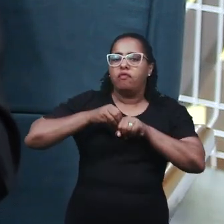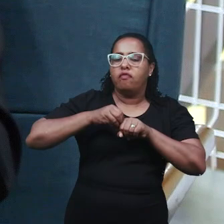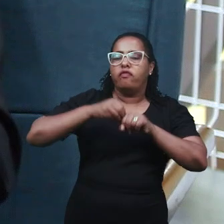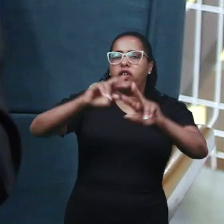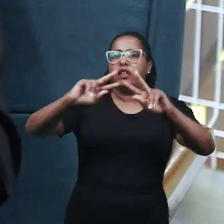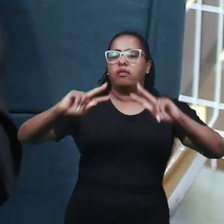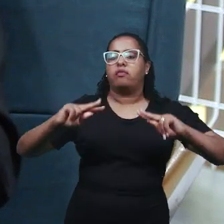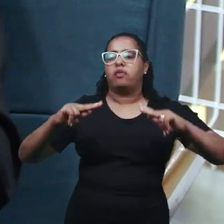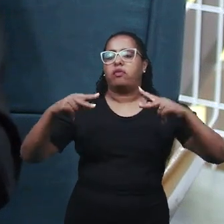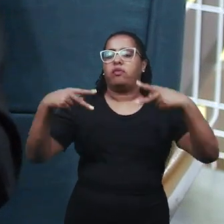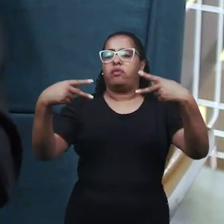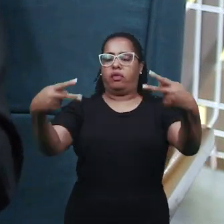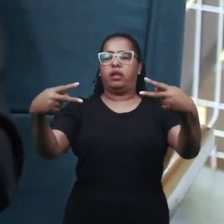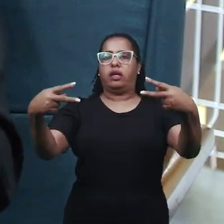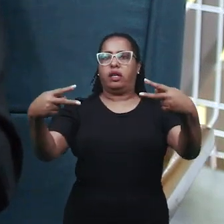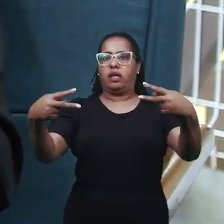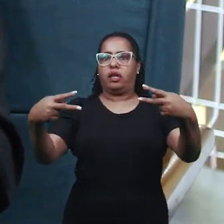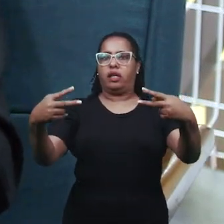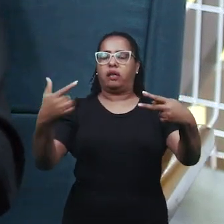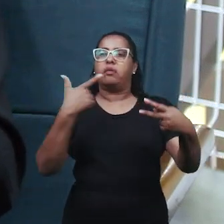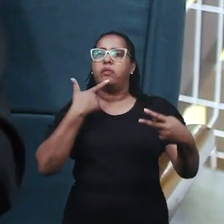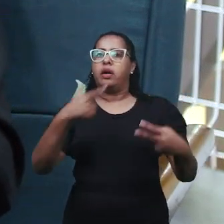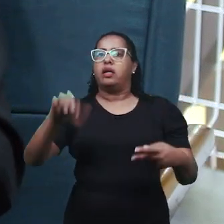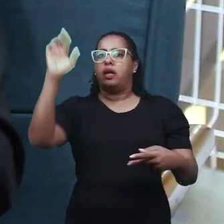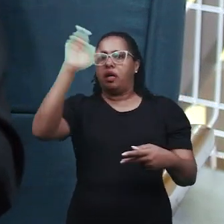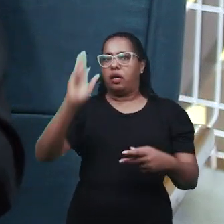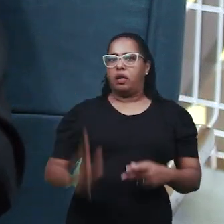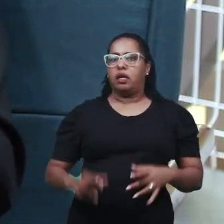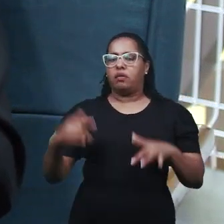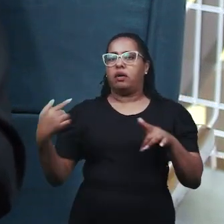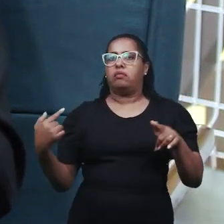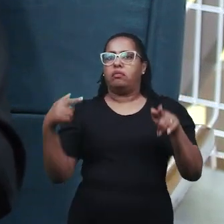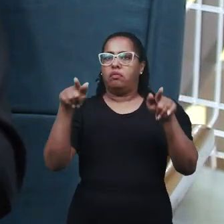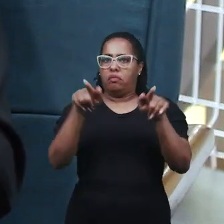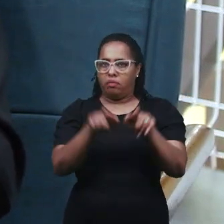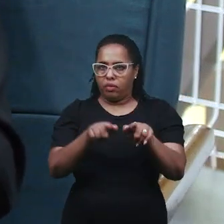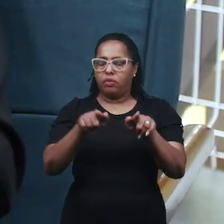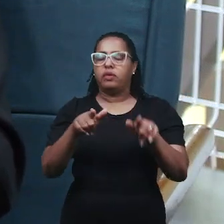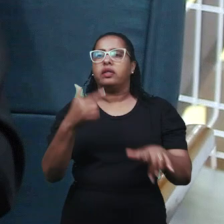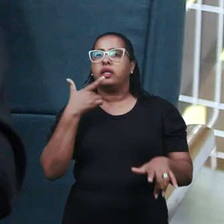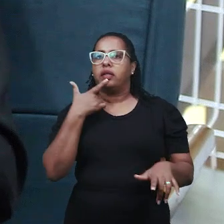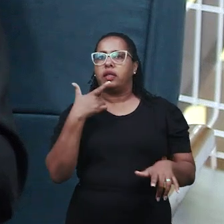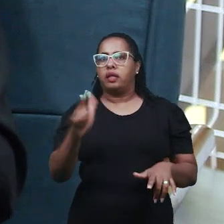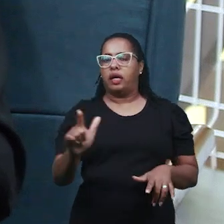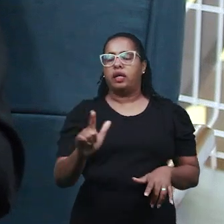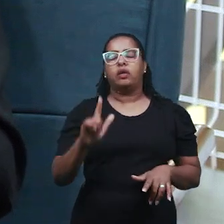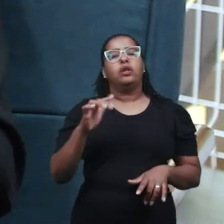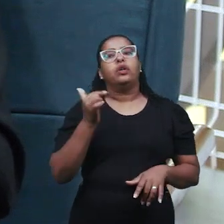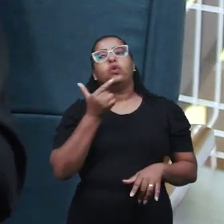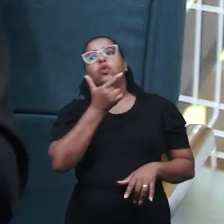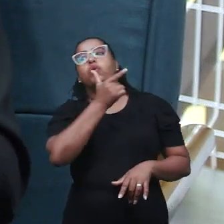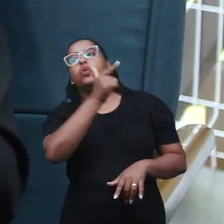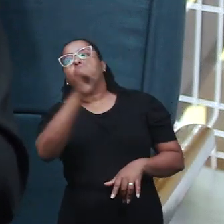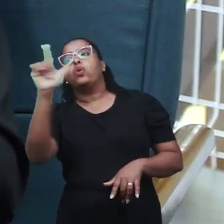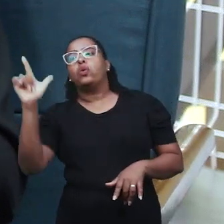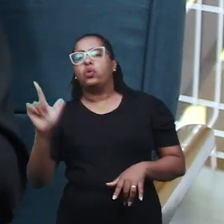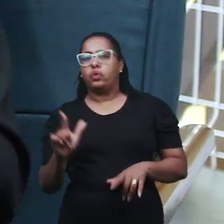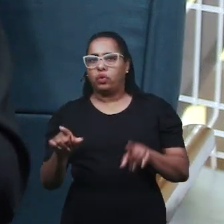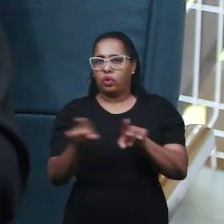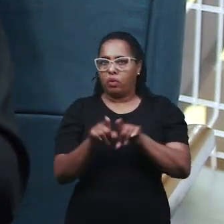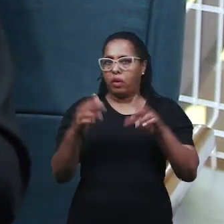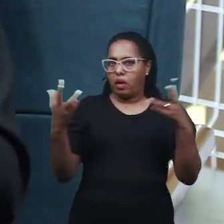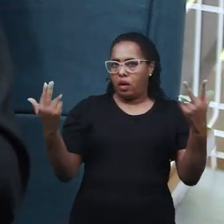link alternativo para o idioma russo, com tradução simultânea naquele idioma. Não só nesse idioma, da mesma maneira que o pastor